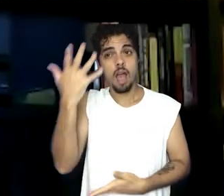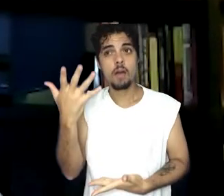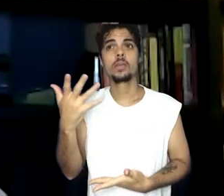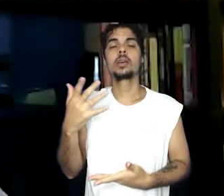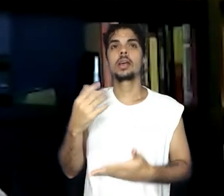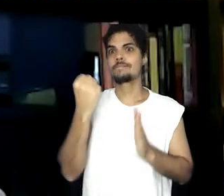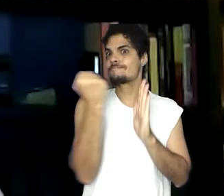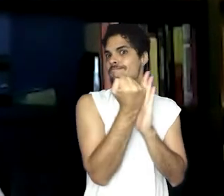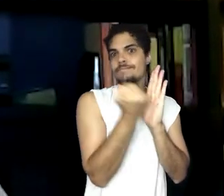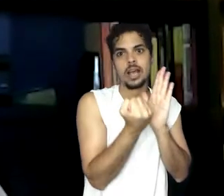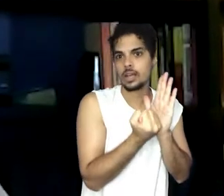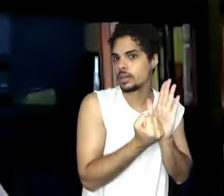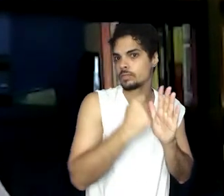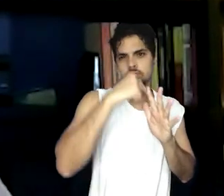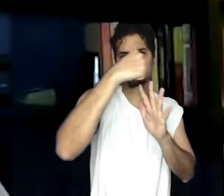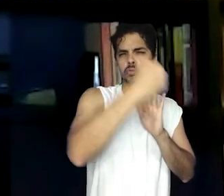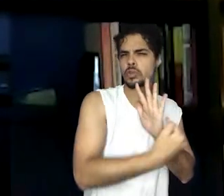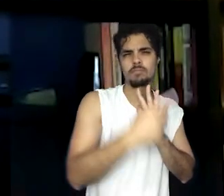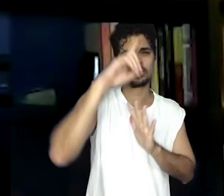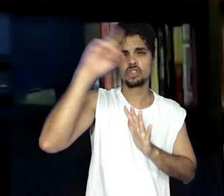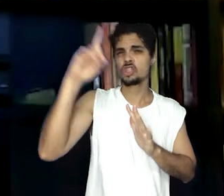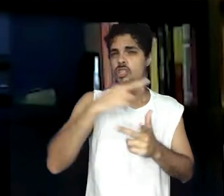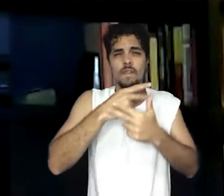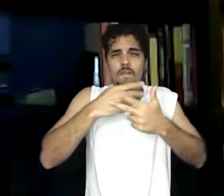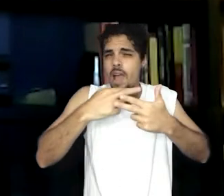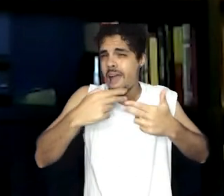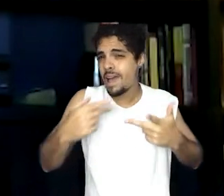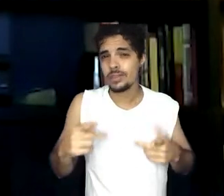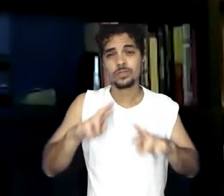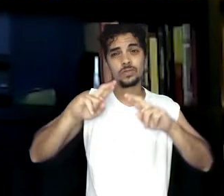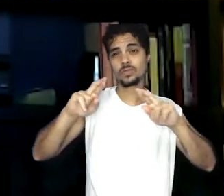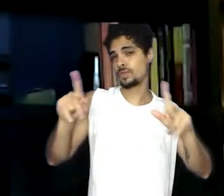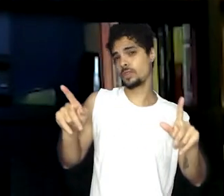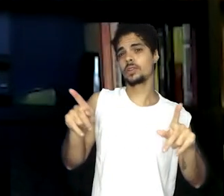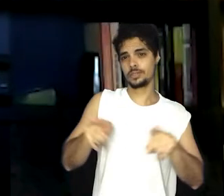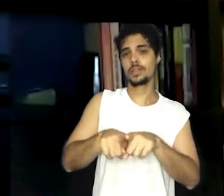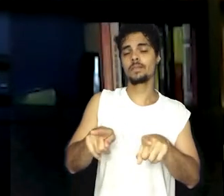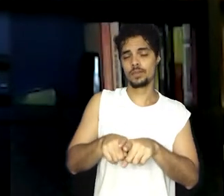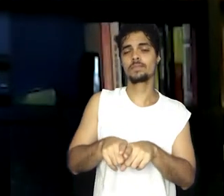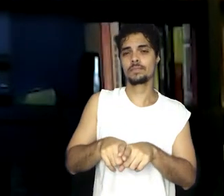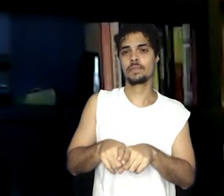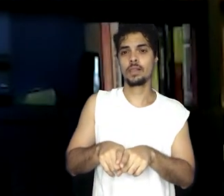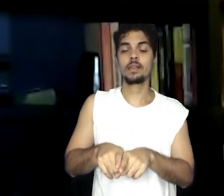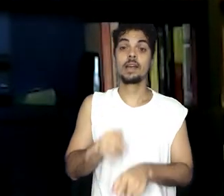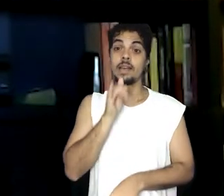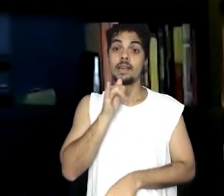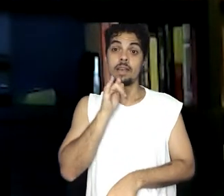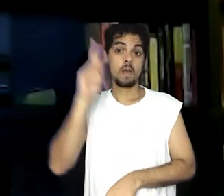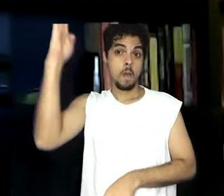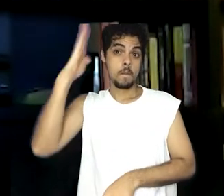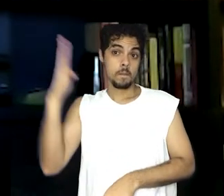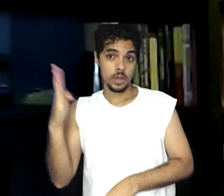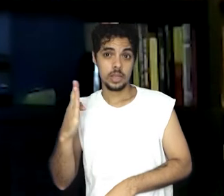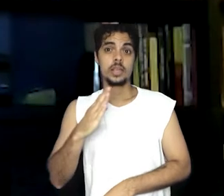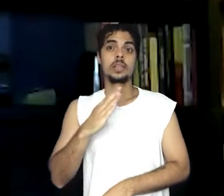tendência em muitos países tem sido e escolher uma data para simbolizarem a independência no Brasil já a partir de